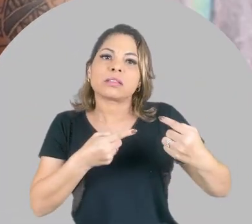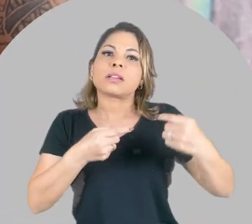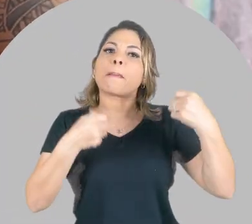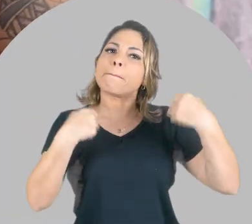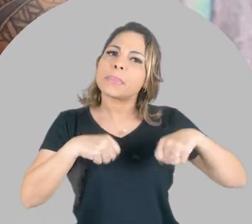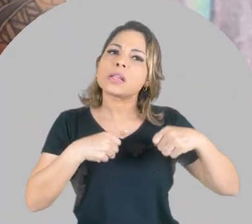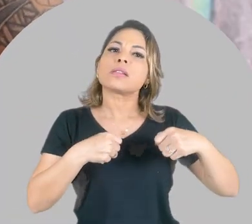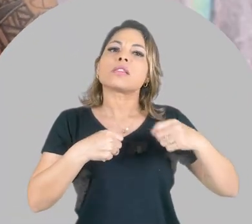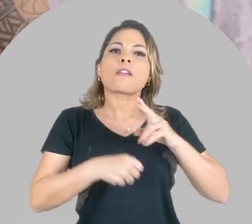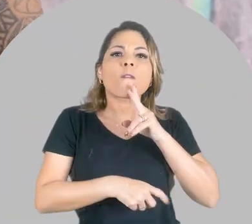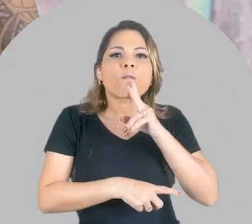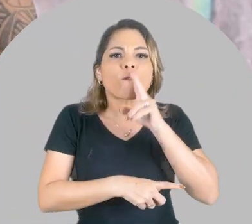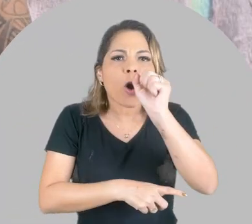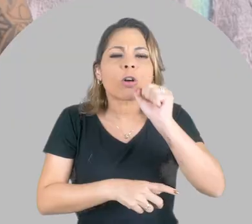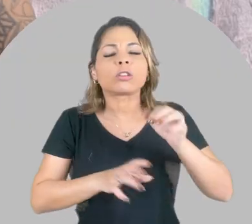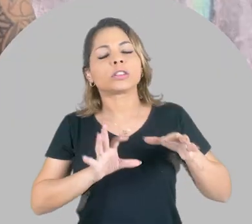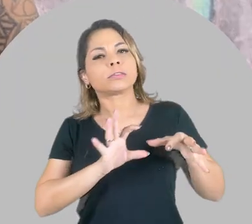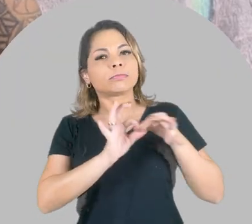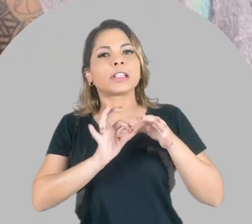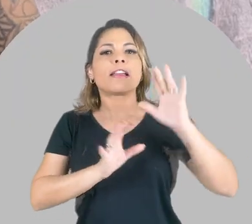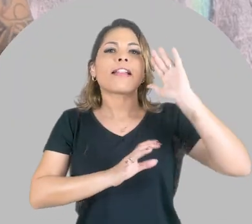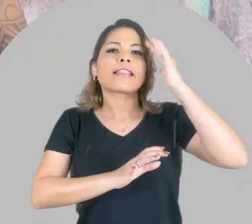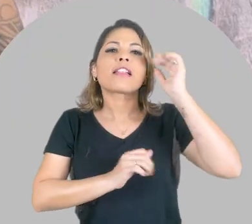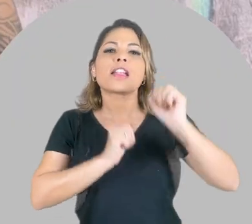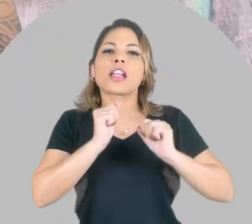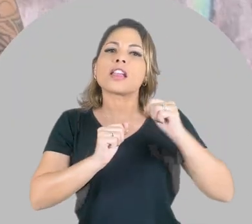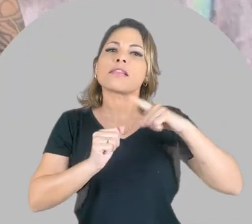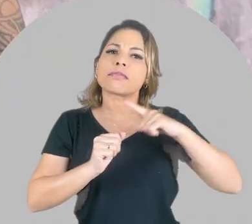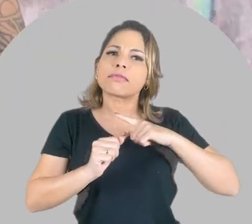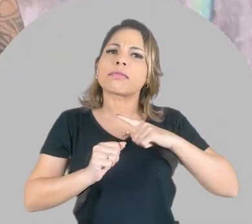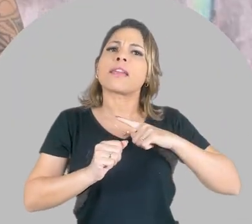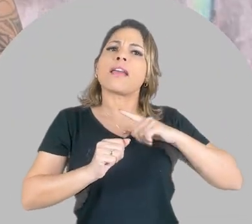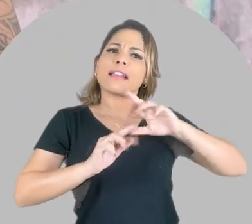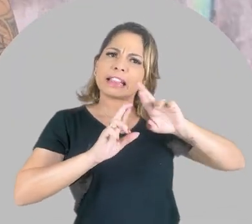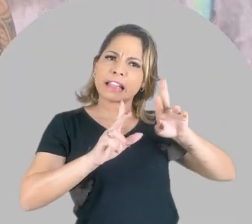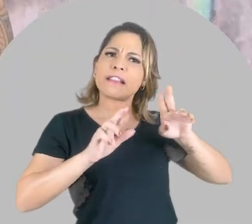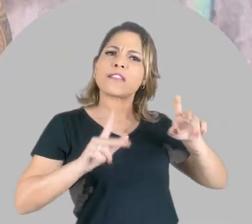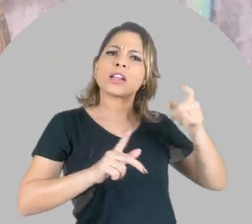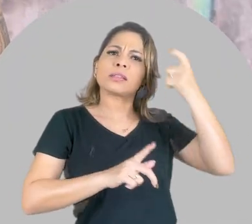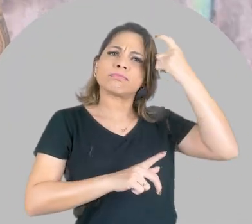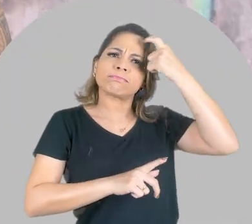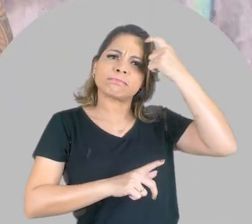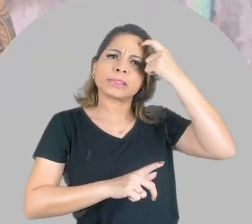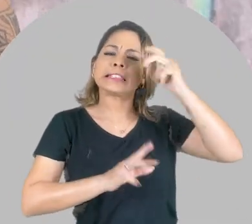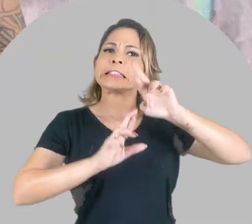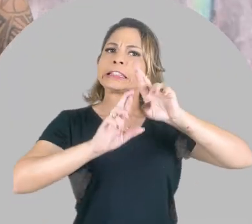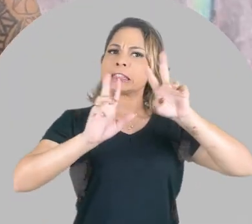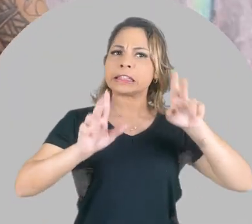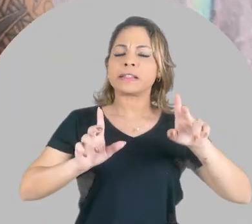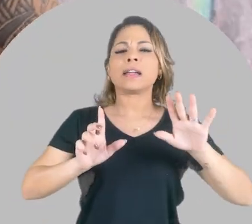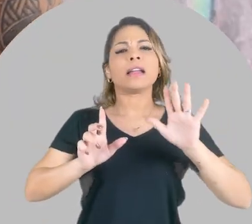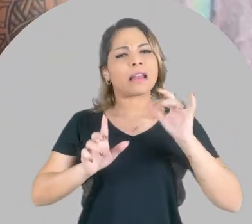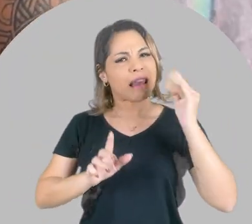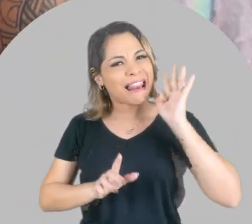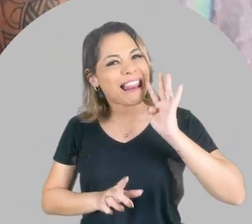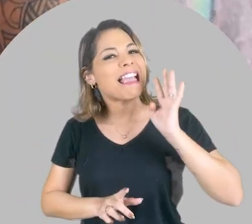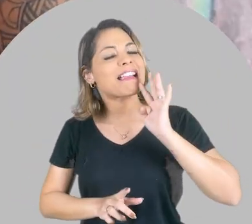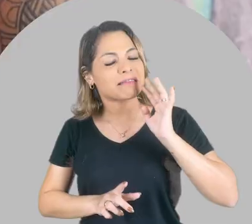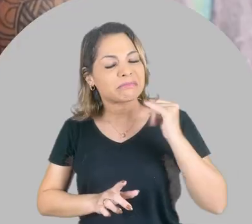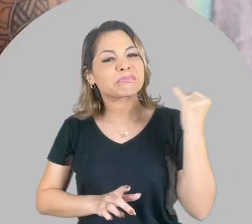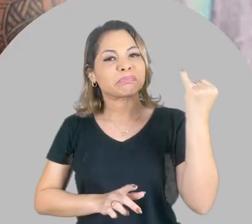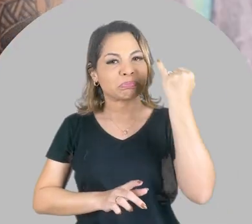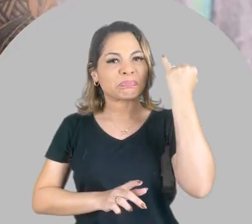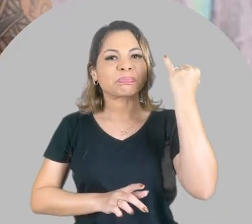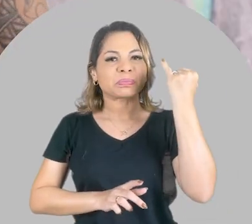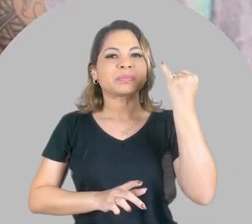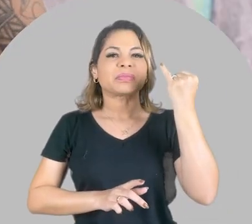ser mais fortes quando a gente acabar a disputa entre nós, entender que temos divergências, pensamos diversas coisas diferentes,